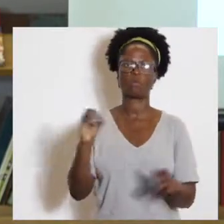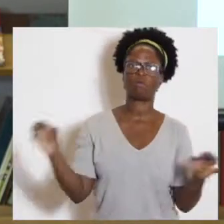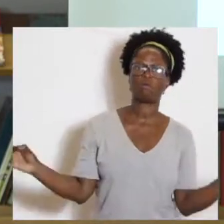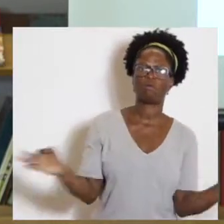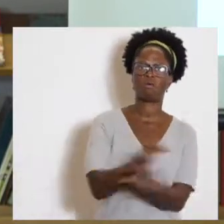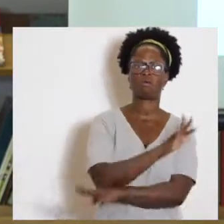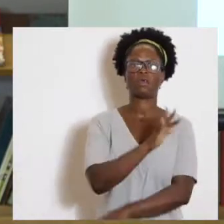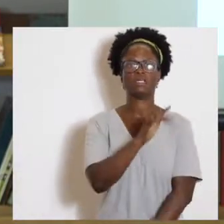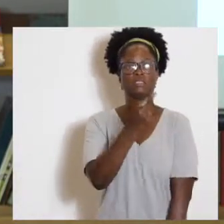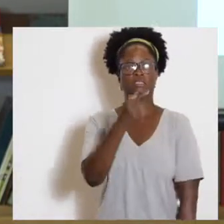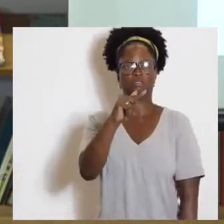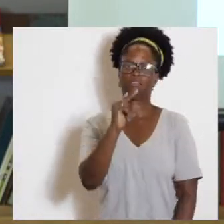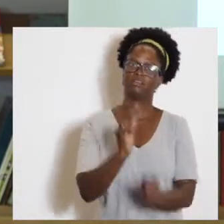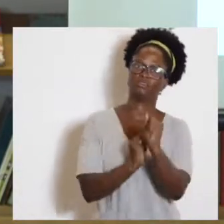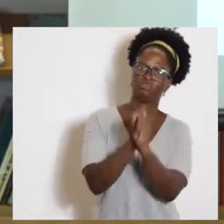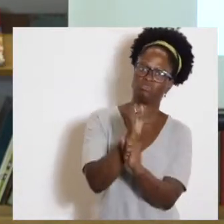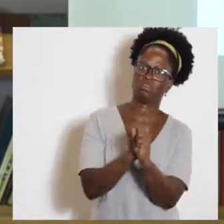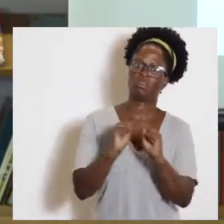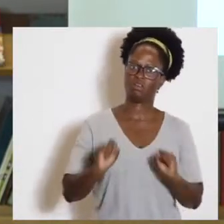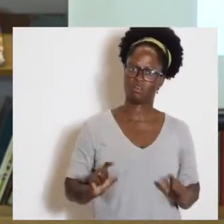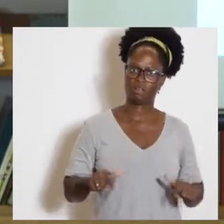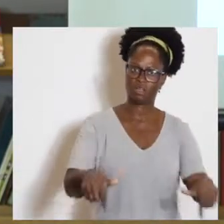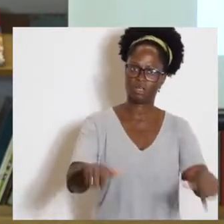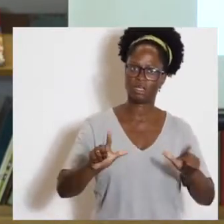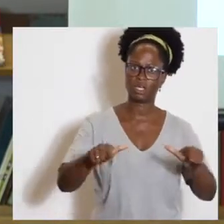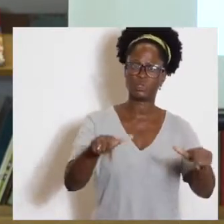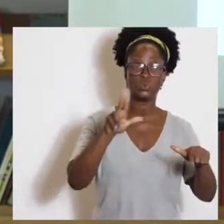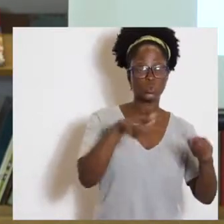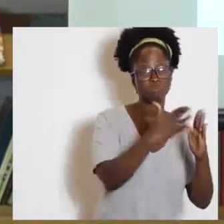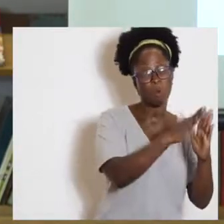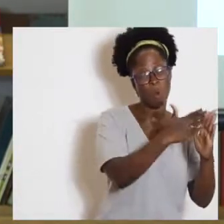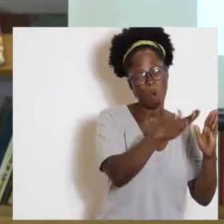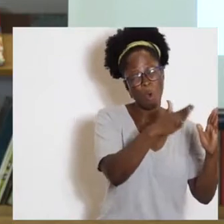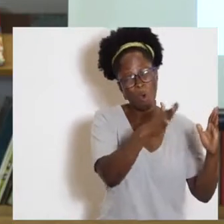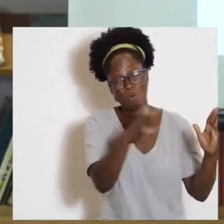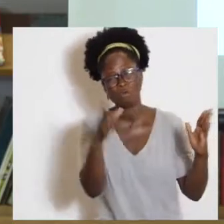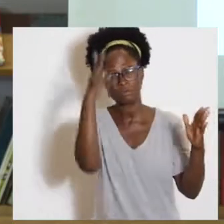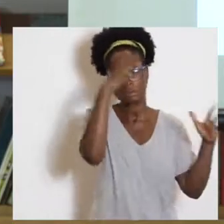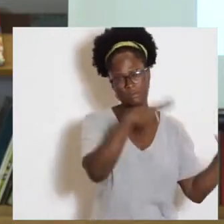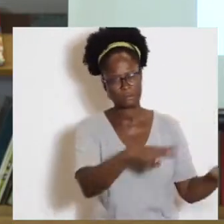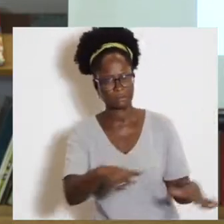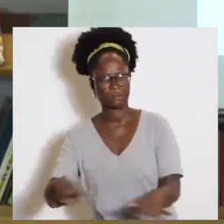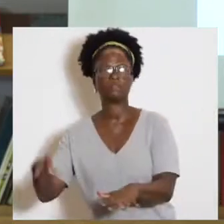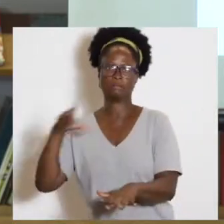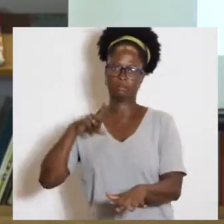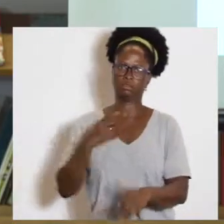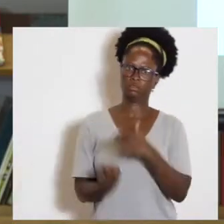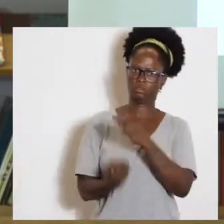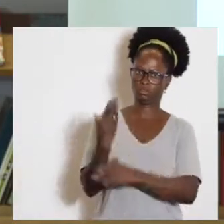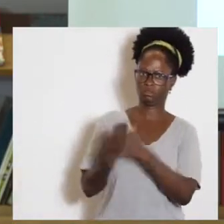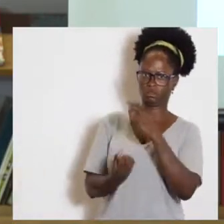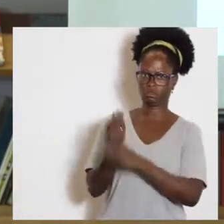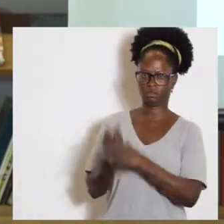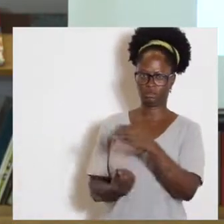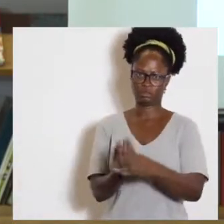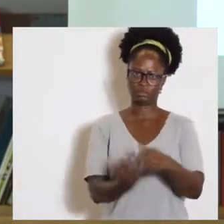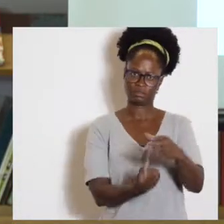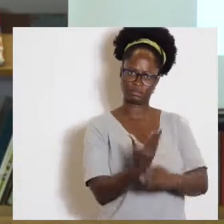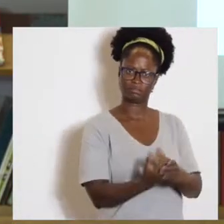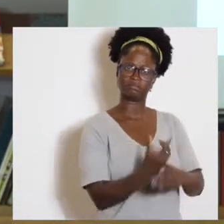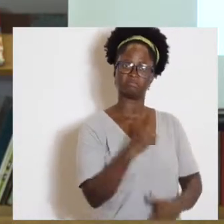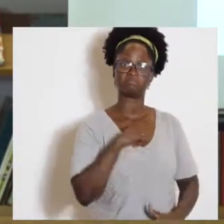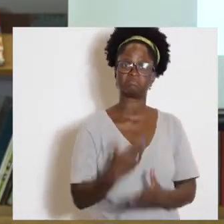17 anos atividades ininterruptas toda semana nós temos um sal esse movimento